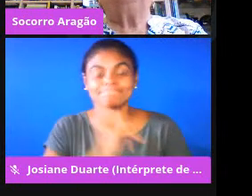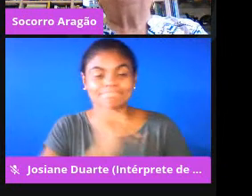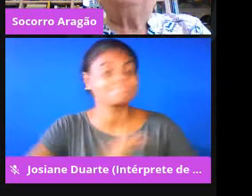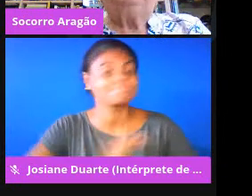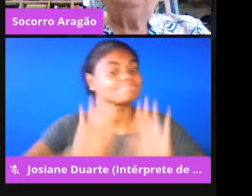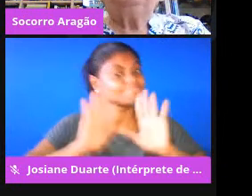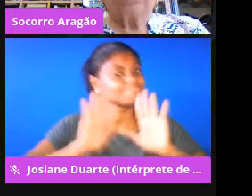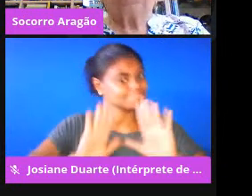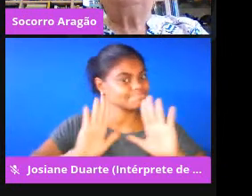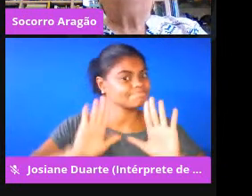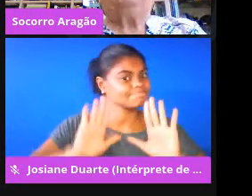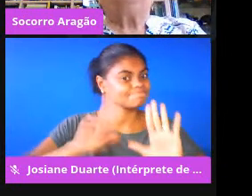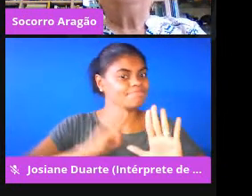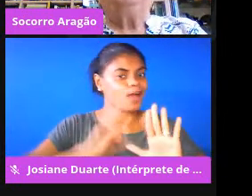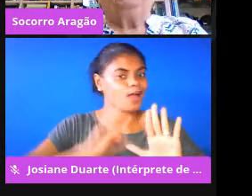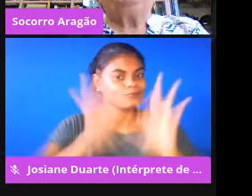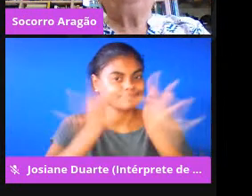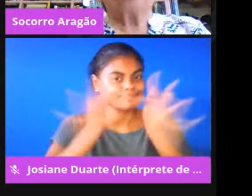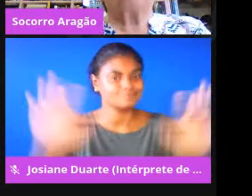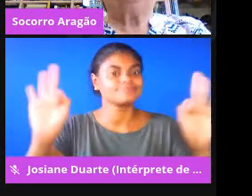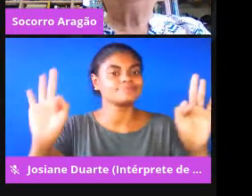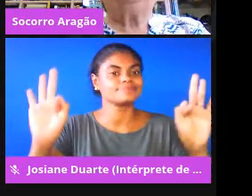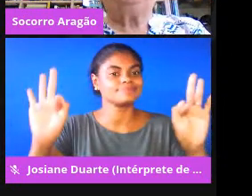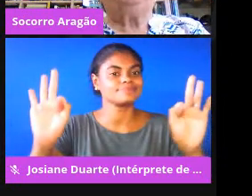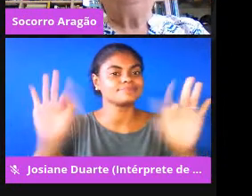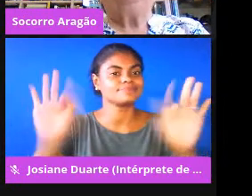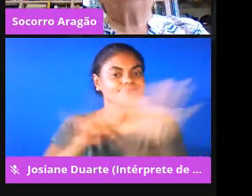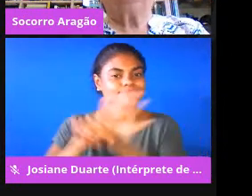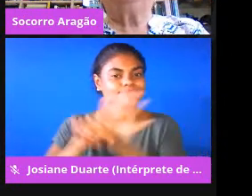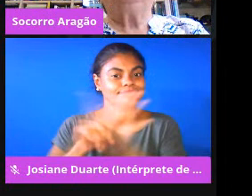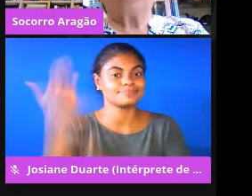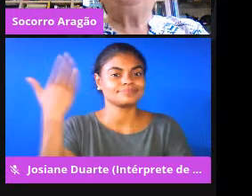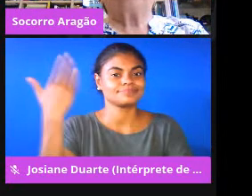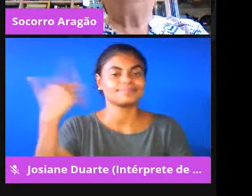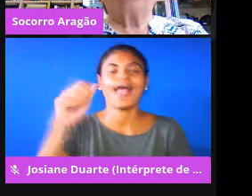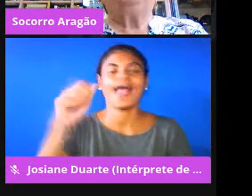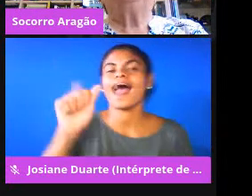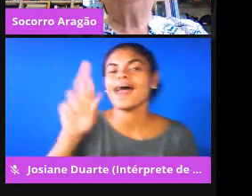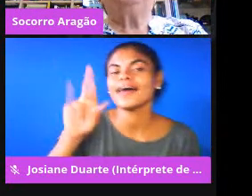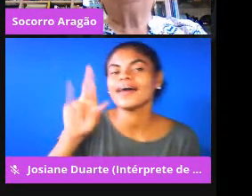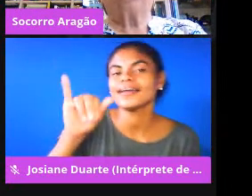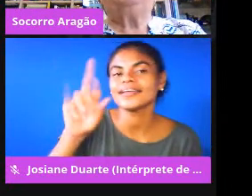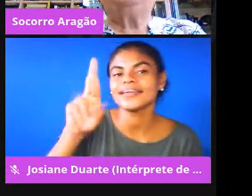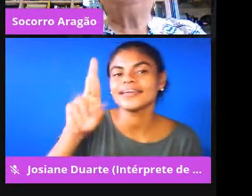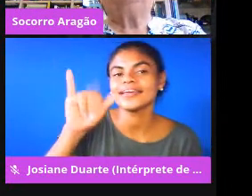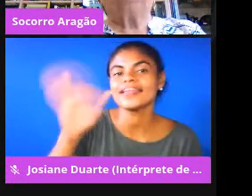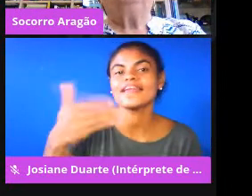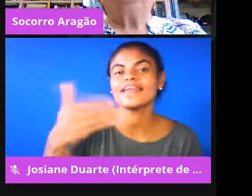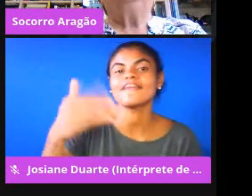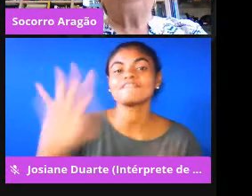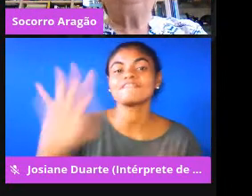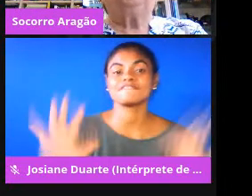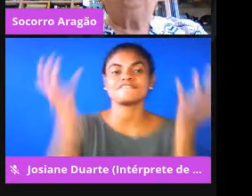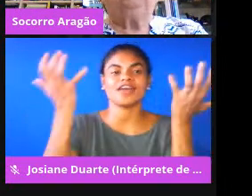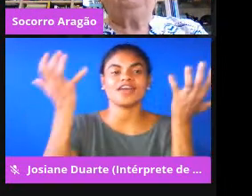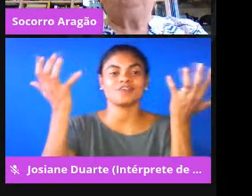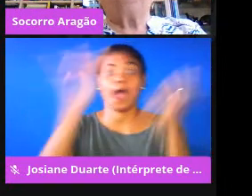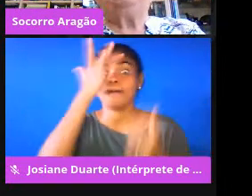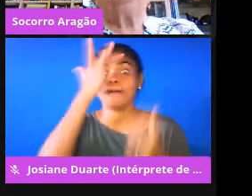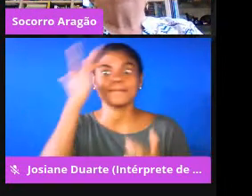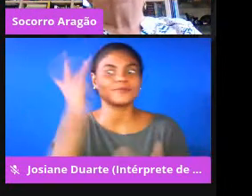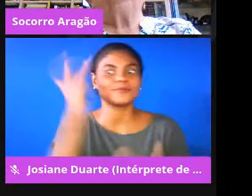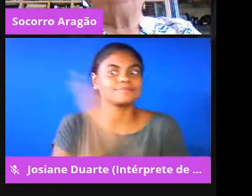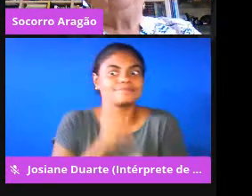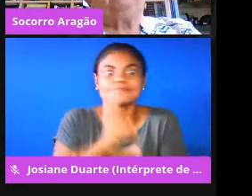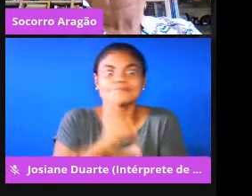tem as expressões que eu já tinha em outro trabalho. Ariri de festa, o que é? Pessoa que não perde uma festa, desde o bailarico de vitrola